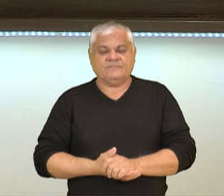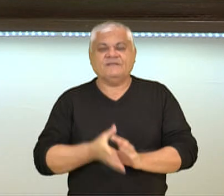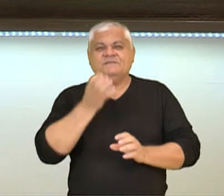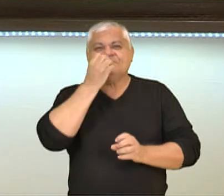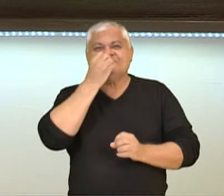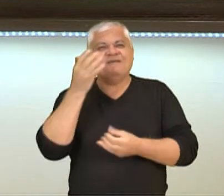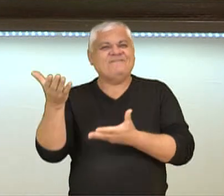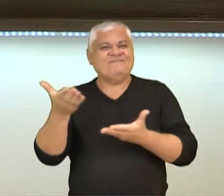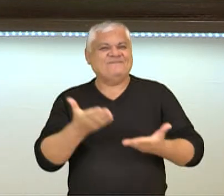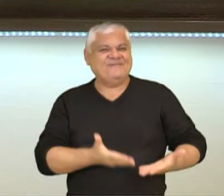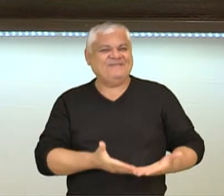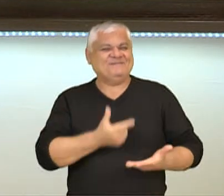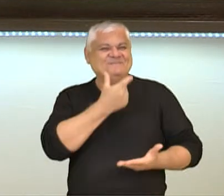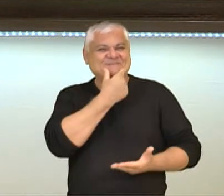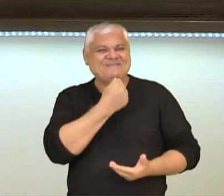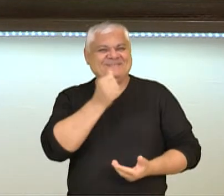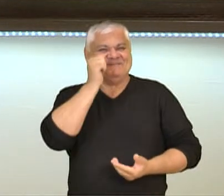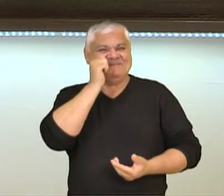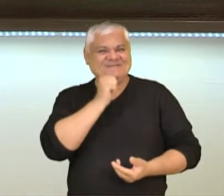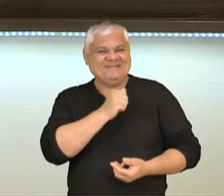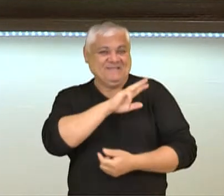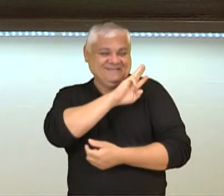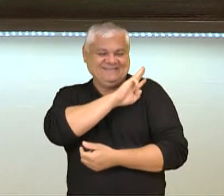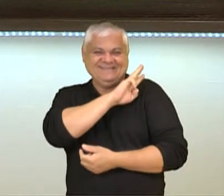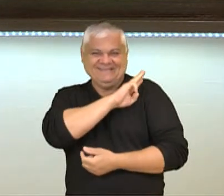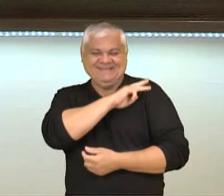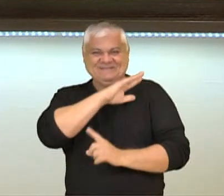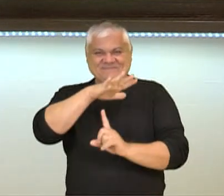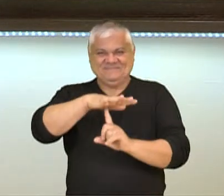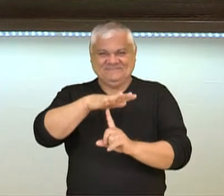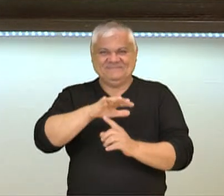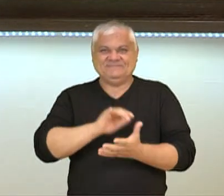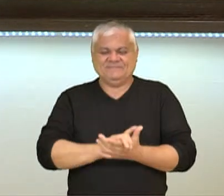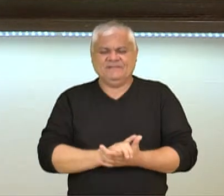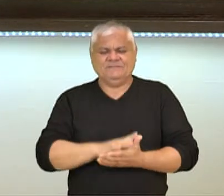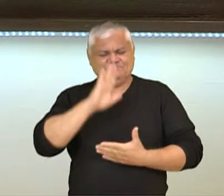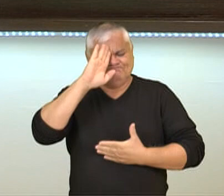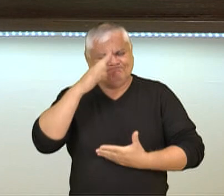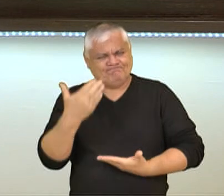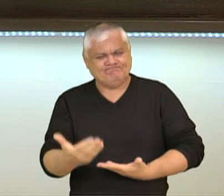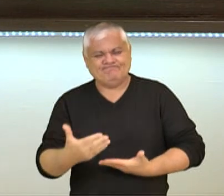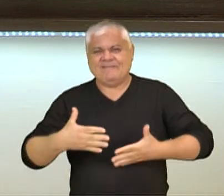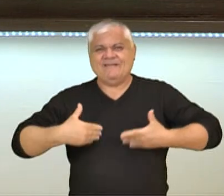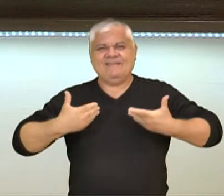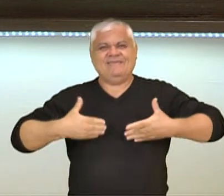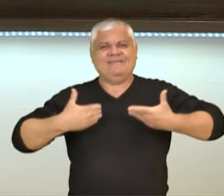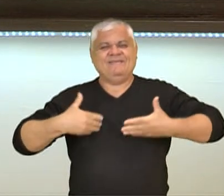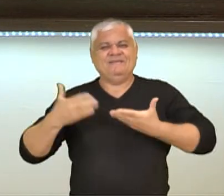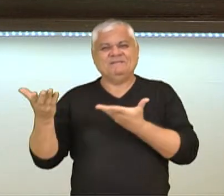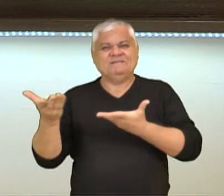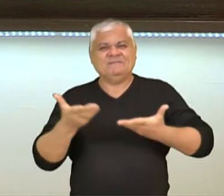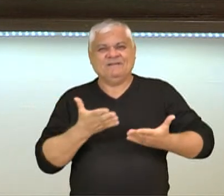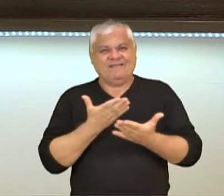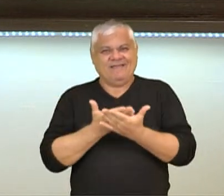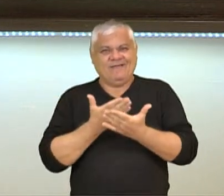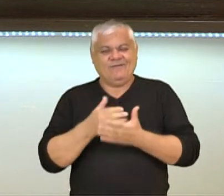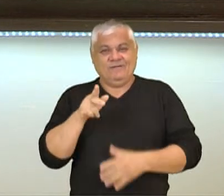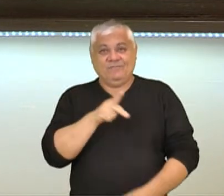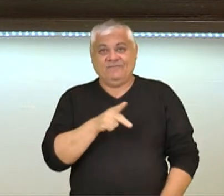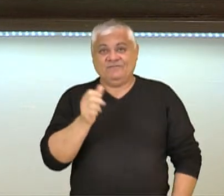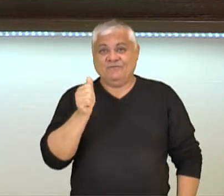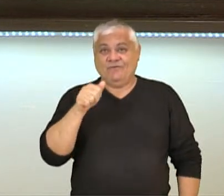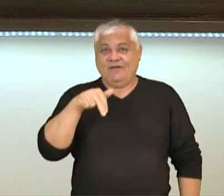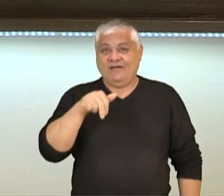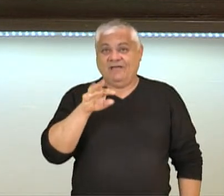Sejam sempre bem-vindos, senhoras e senhores da terceira série do Paraná. É sempre uma honra e uma alegria recebê-los aqui. Eu sou o professor